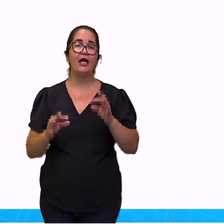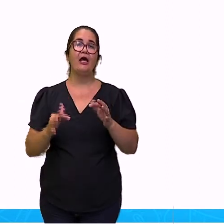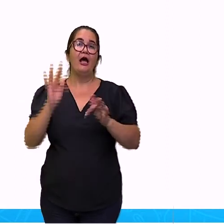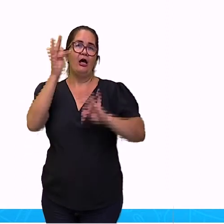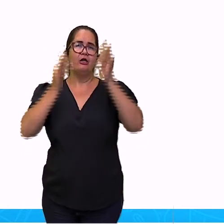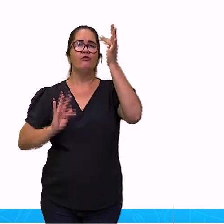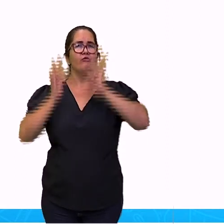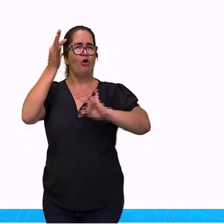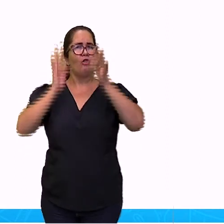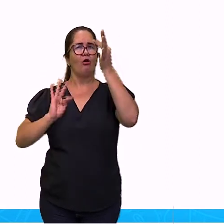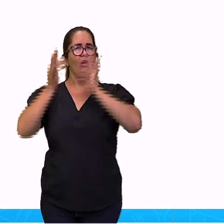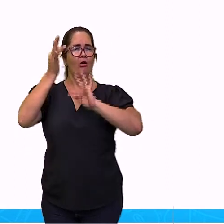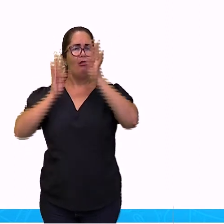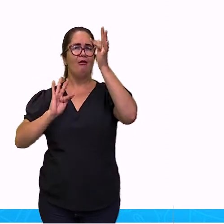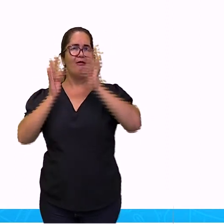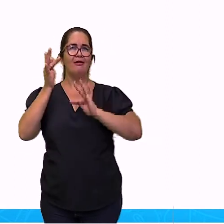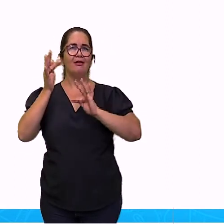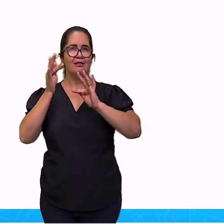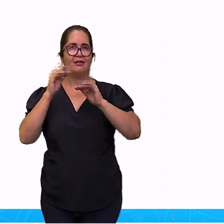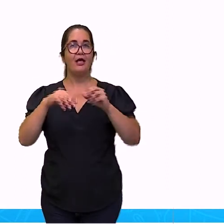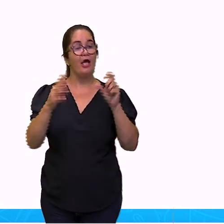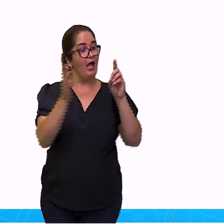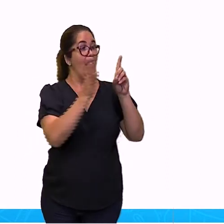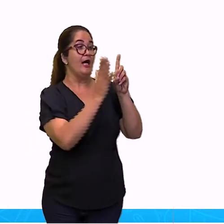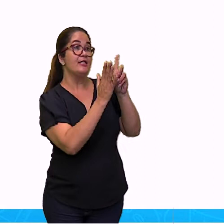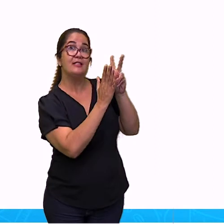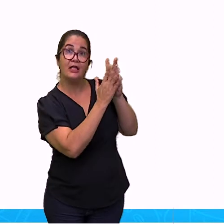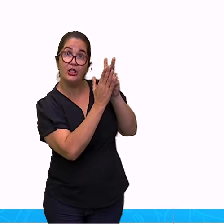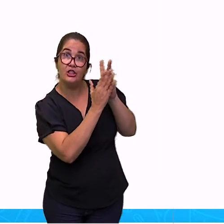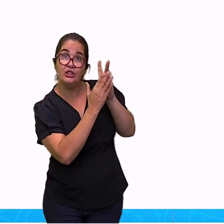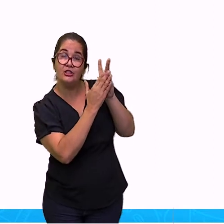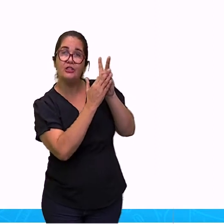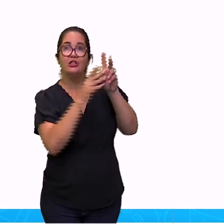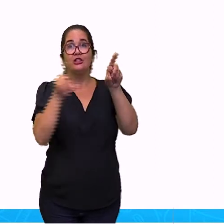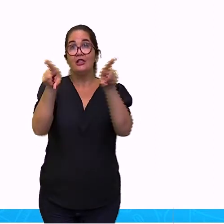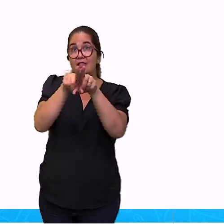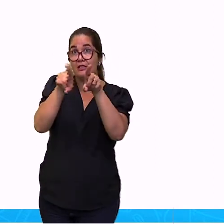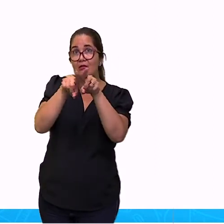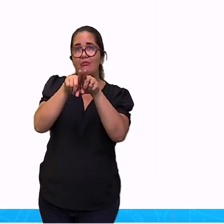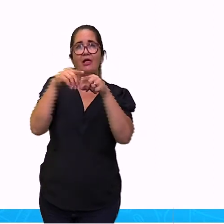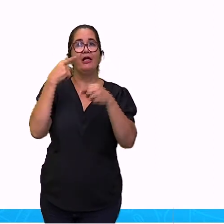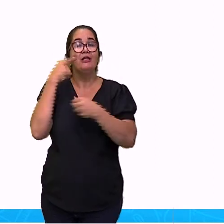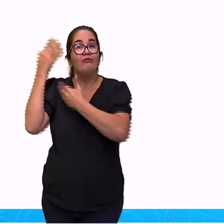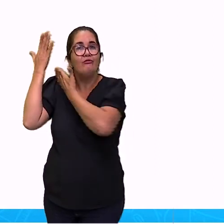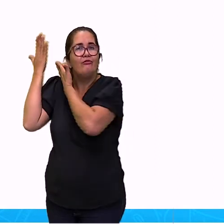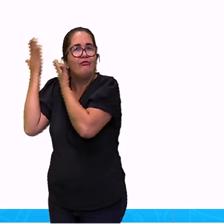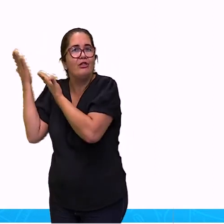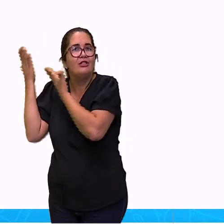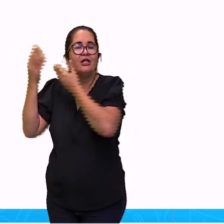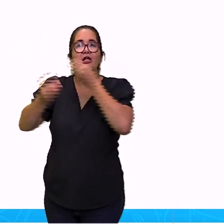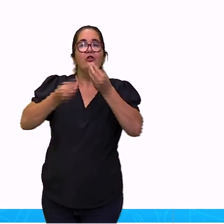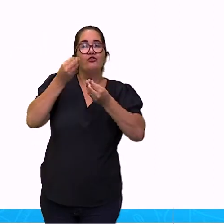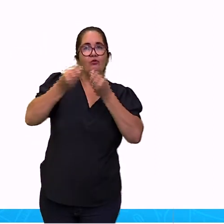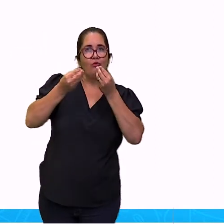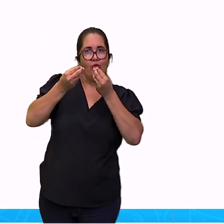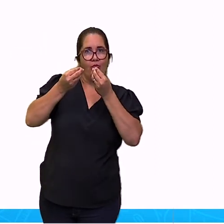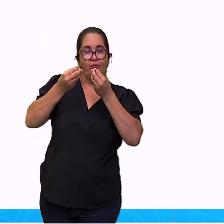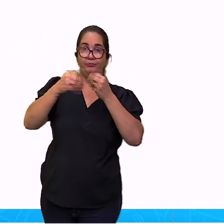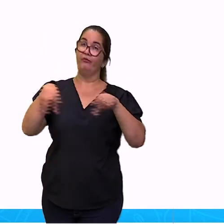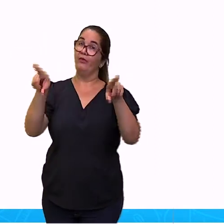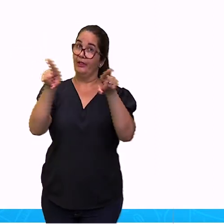por renomados bailarinos europeus por volta dos anos 30, 1930, com as primeiras escolas de balé. Então,